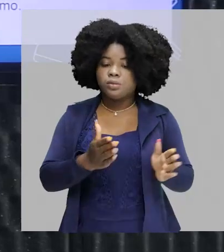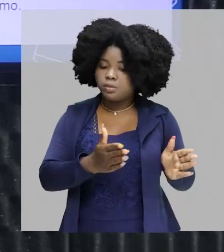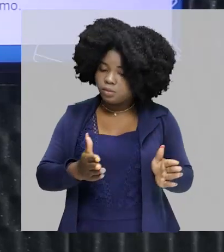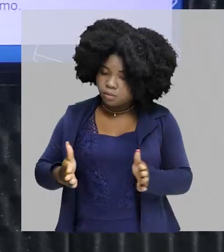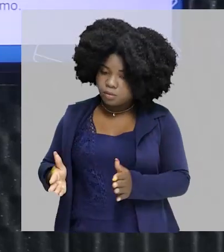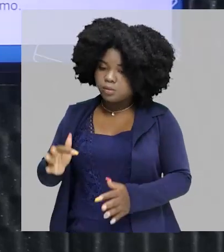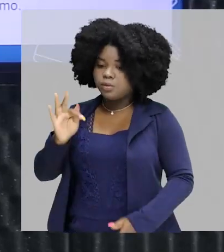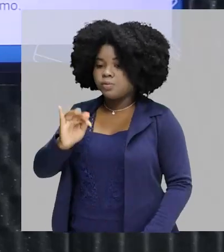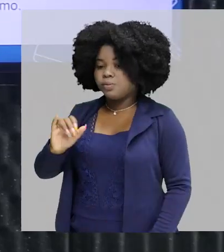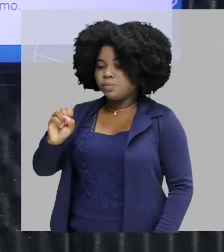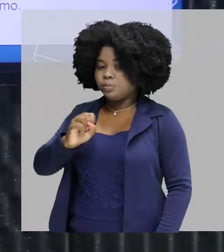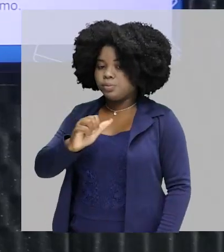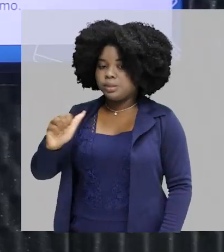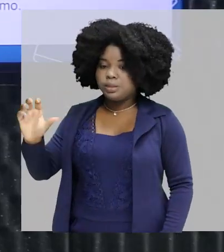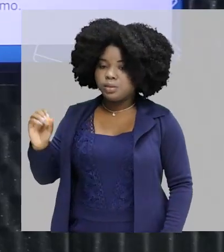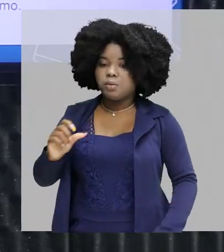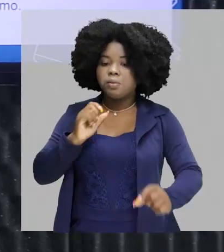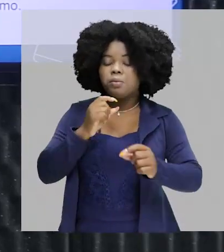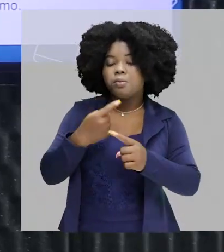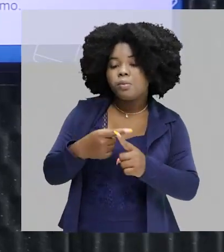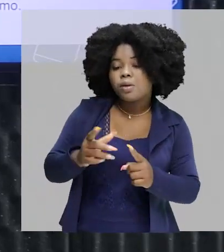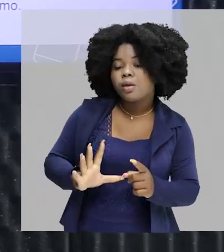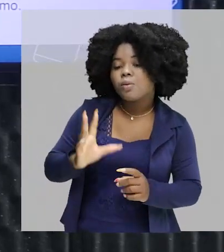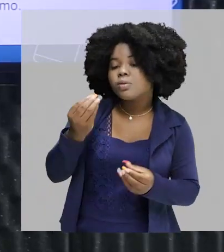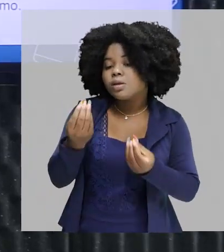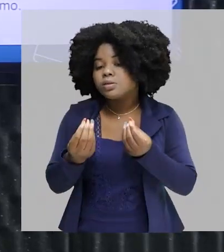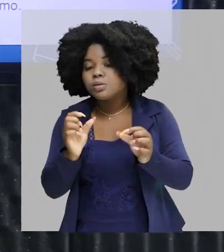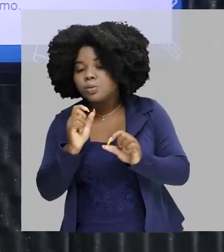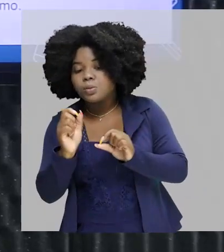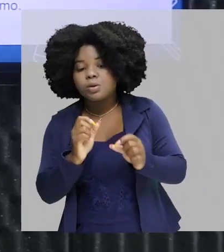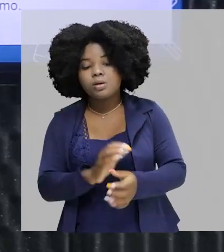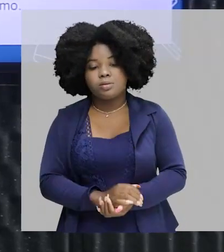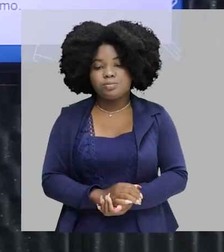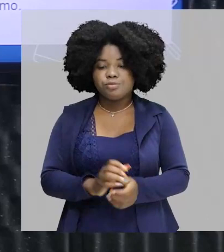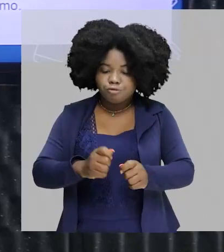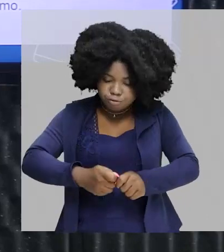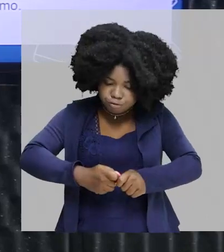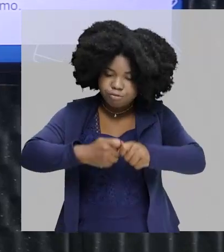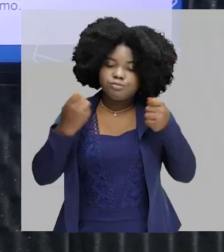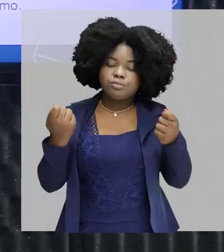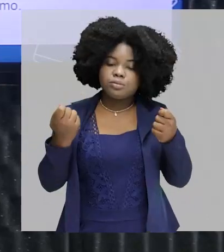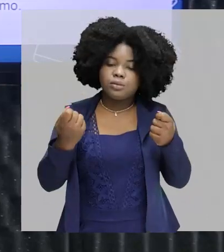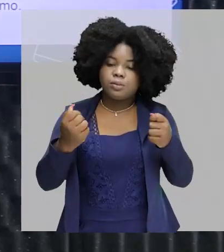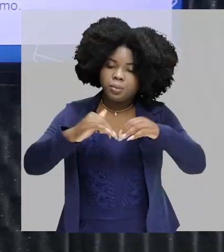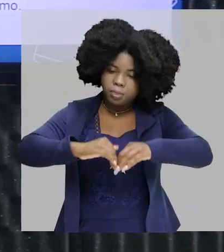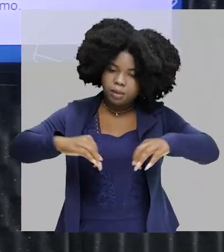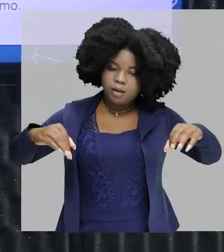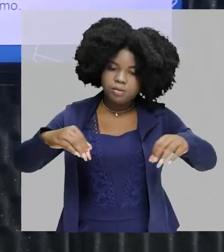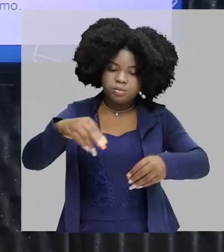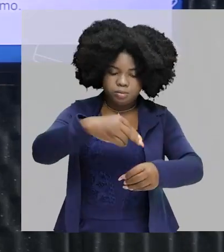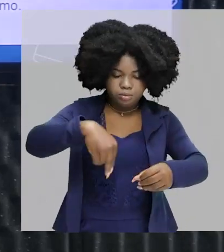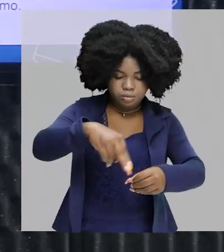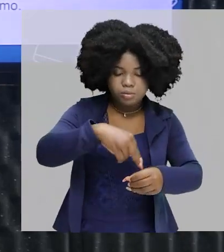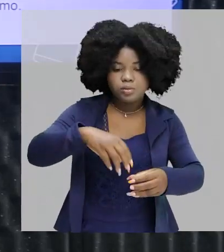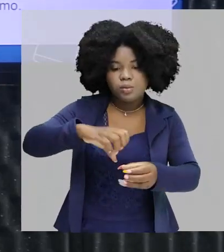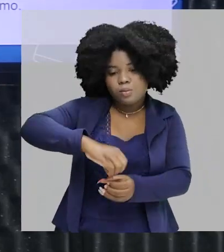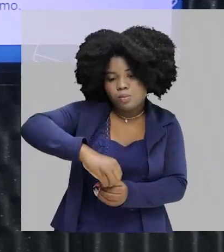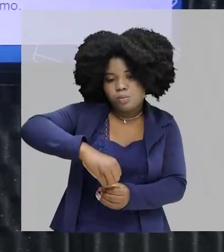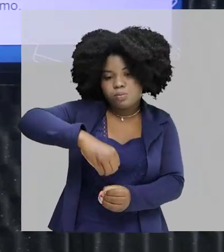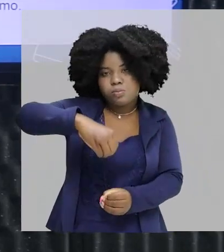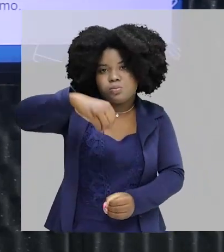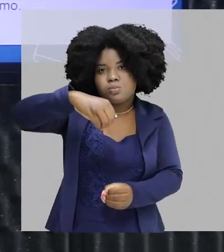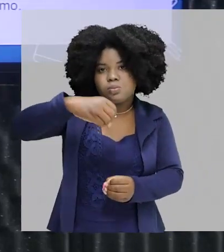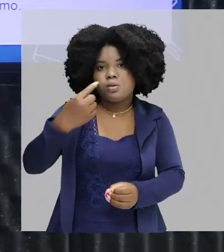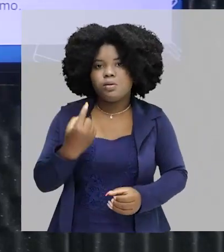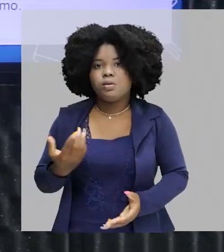de fissão, porque vai haver, no fim das contas, a quebra do núcleo do átomo. Nós